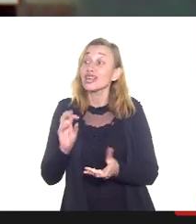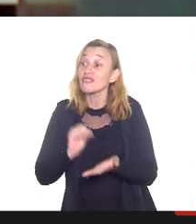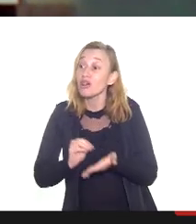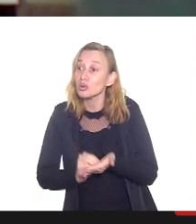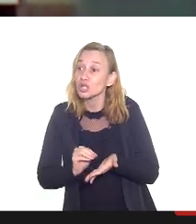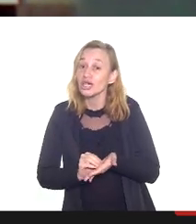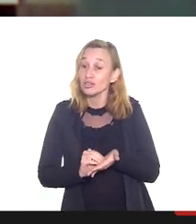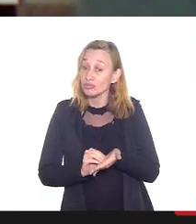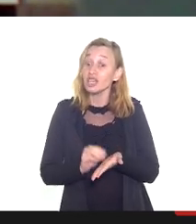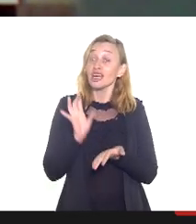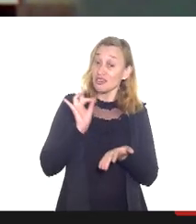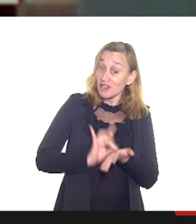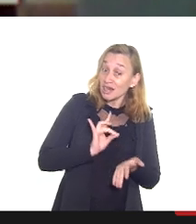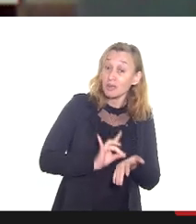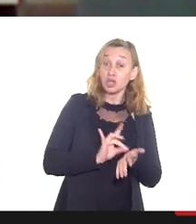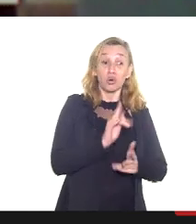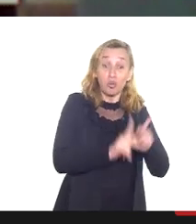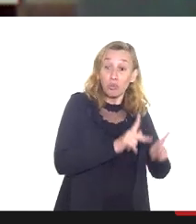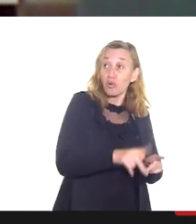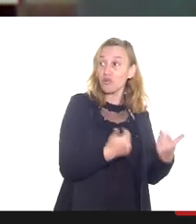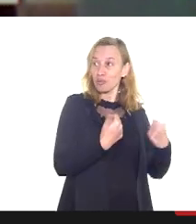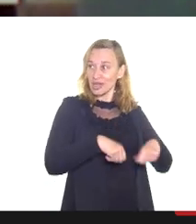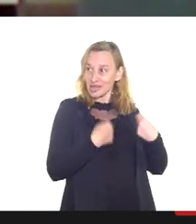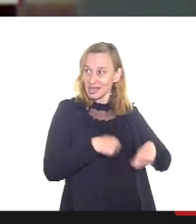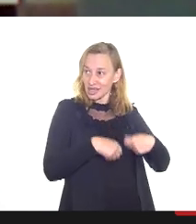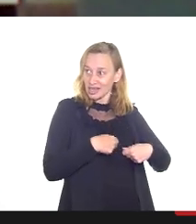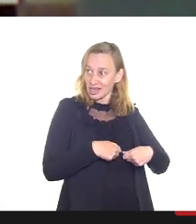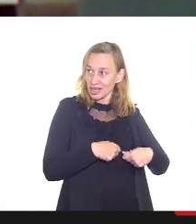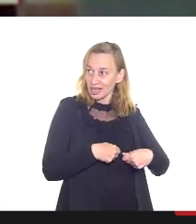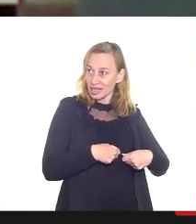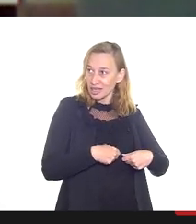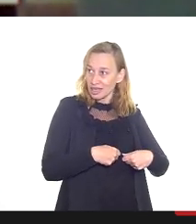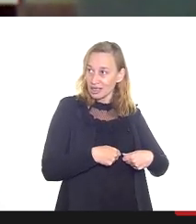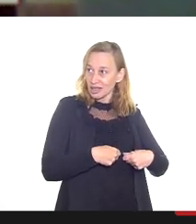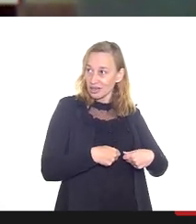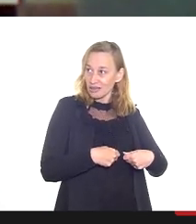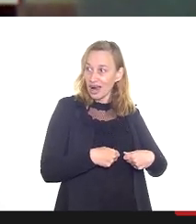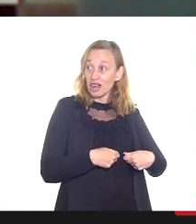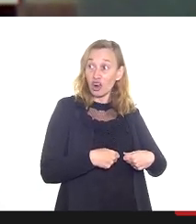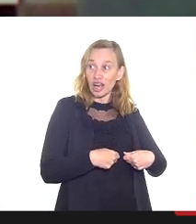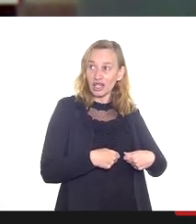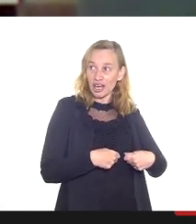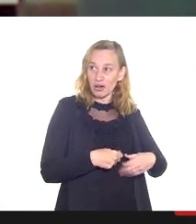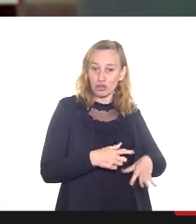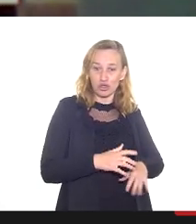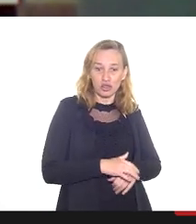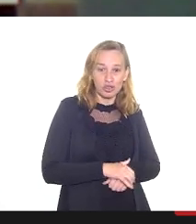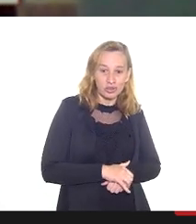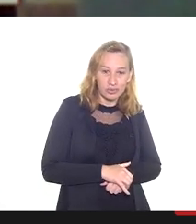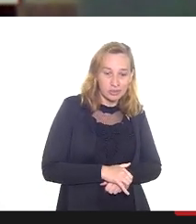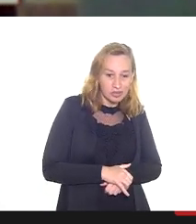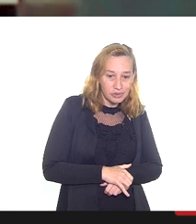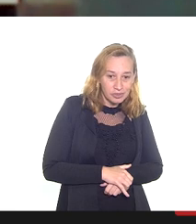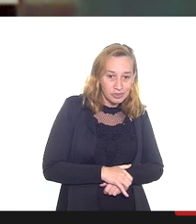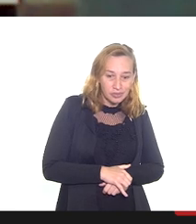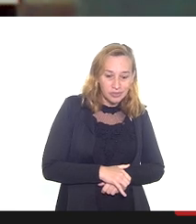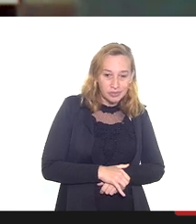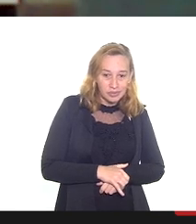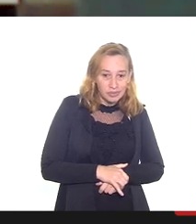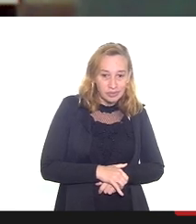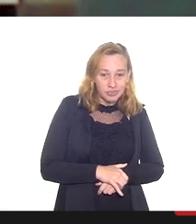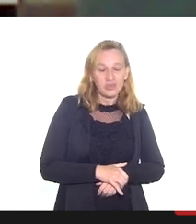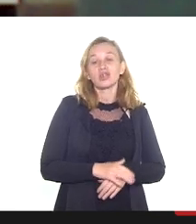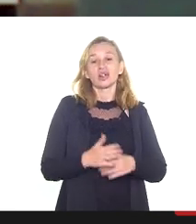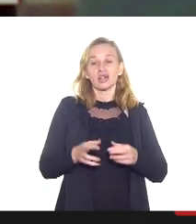que realmente a população precisa para ter um atendimento de qualidade. Então, eu queria já me colocar favorável ao projeto e pedir, com todo carinho